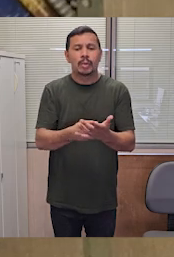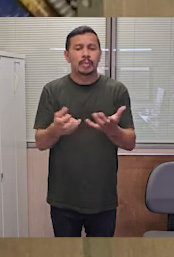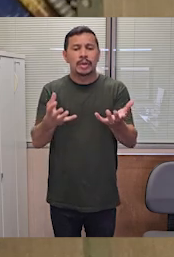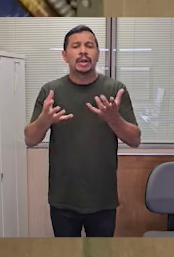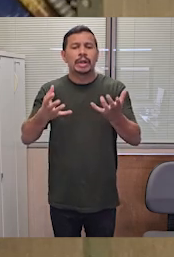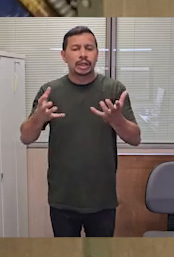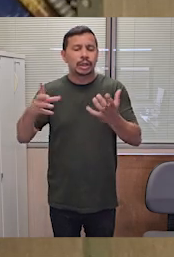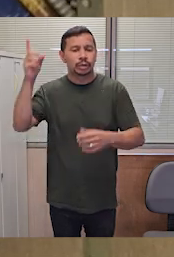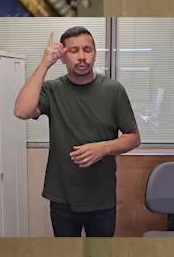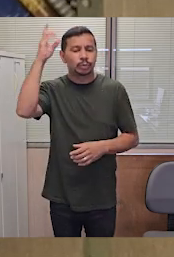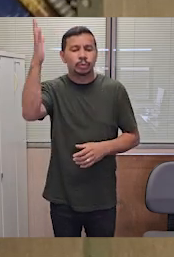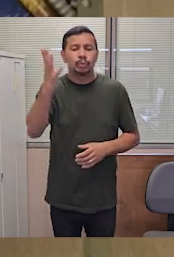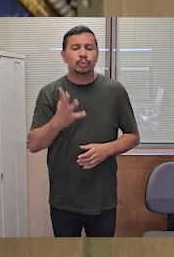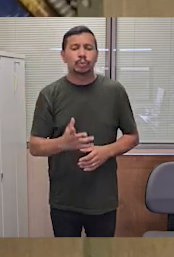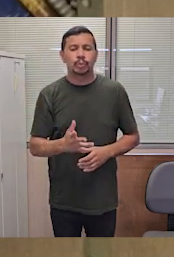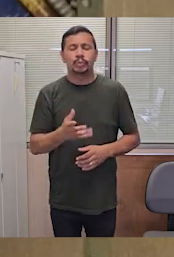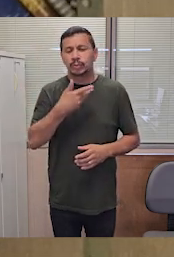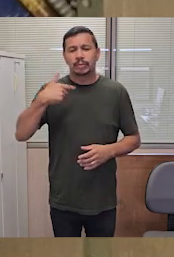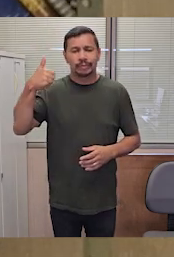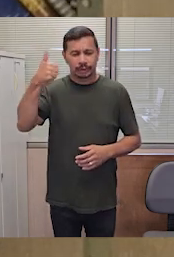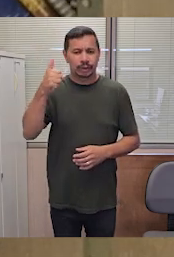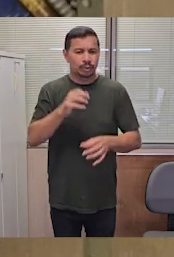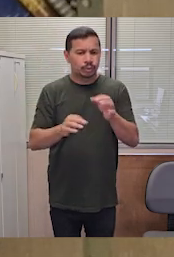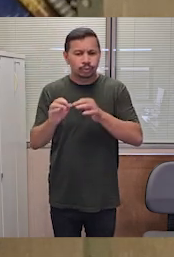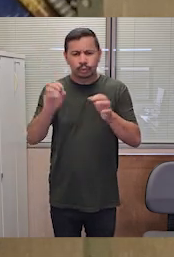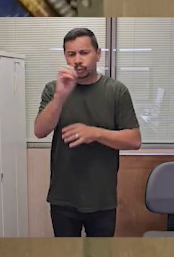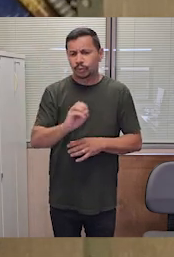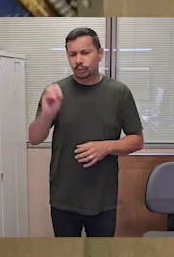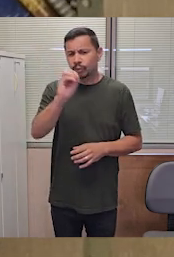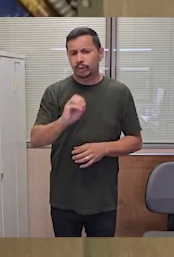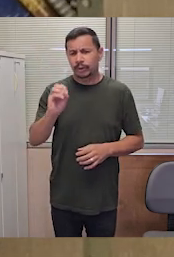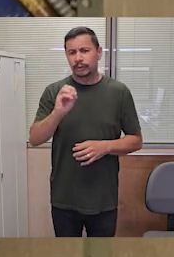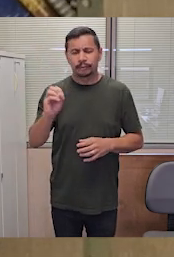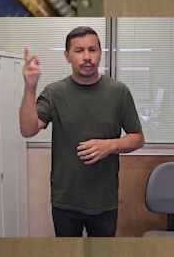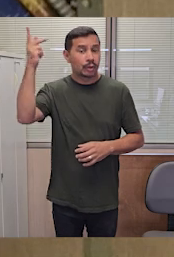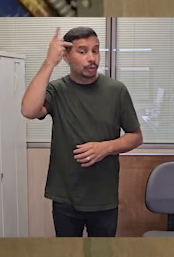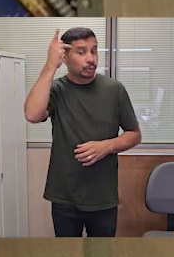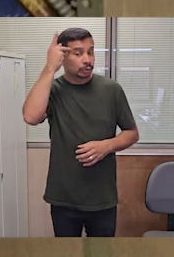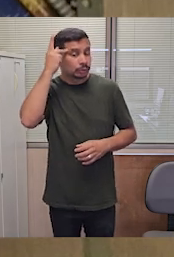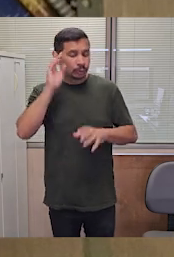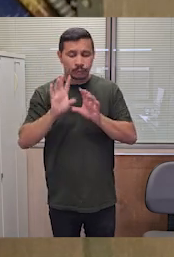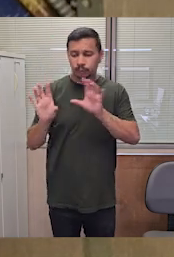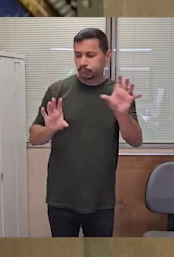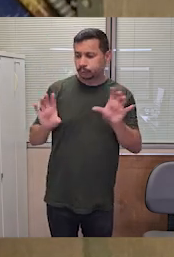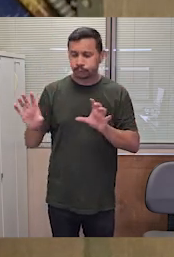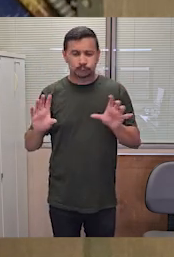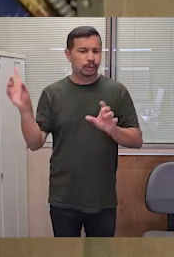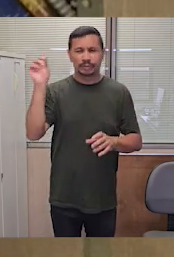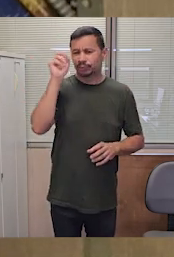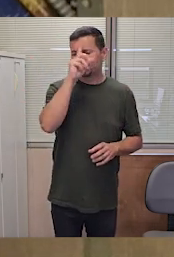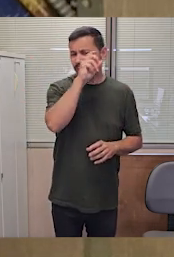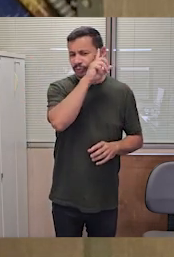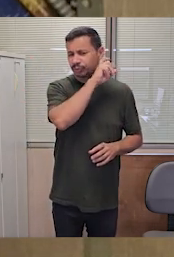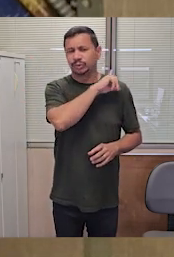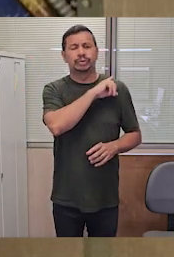foi reprimida com violência e revelou o conflito entre os metalúrgicos de Osasco e a direção do Sindicato dos Metalúrgicos de São Paulo, que teve